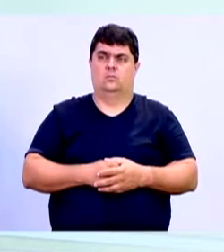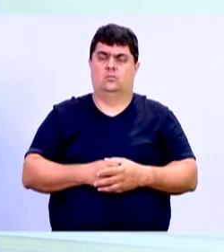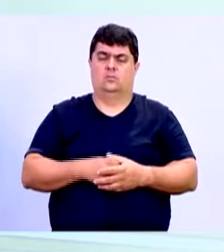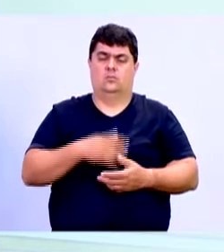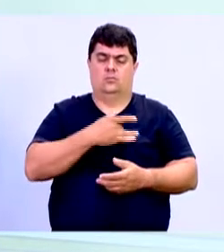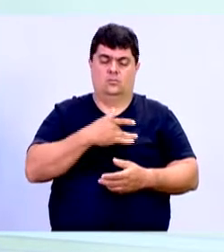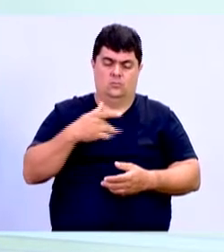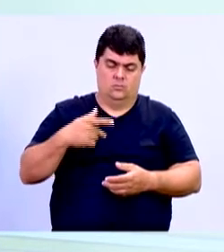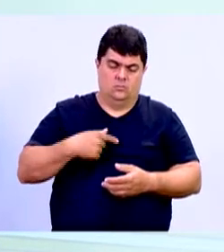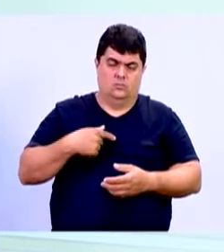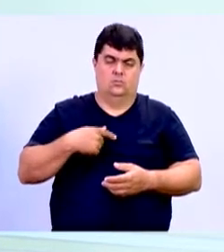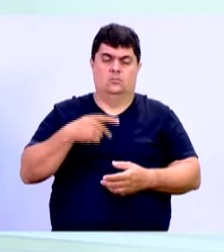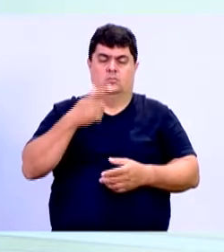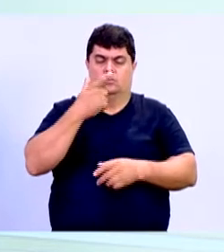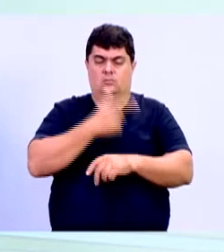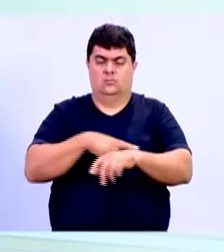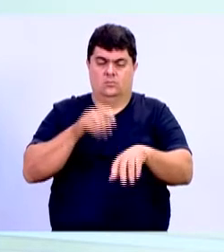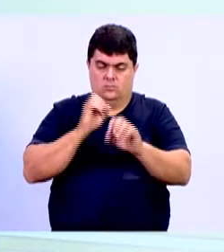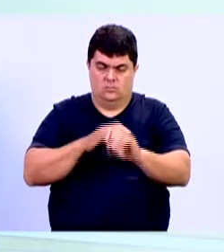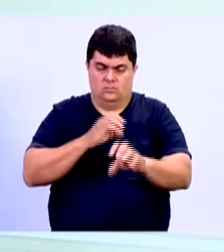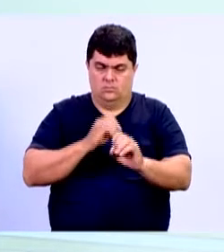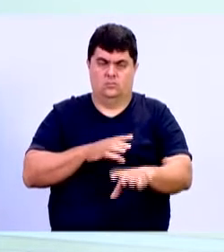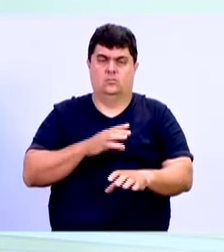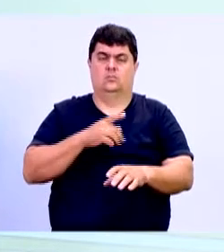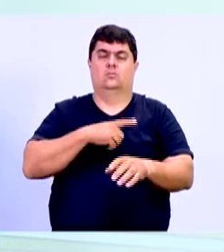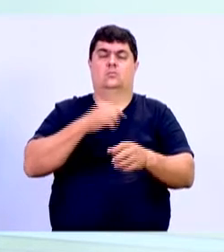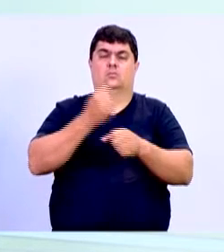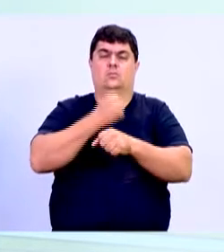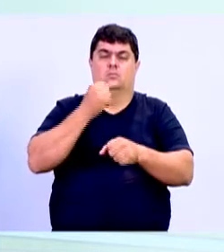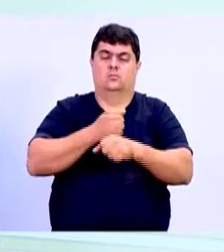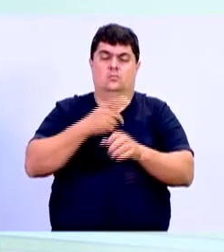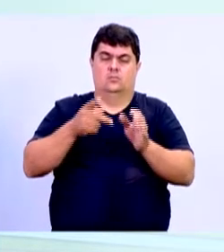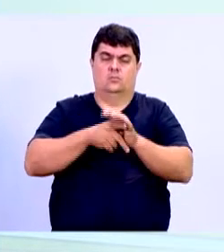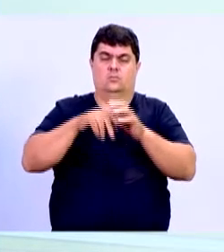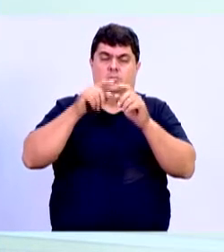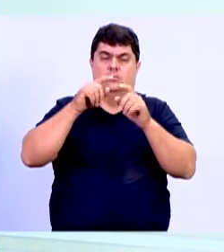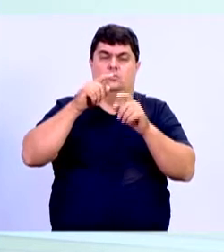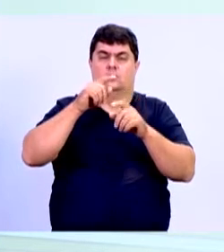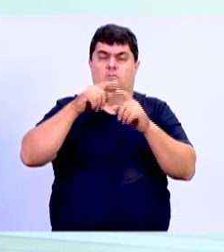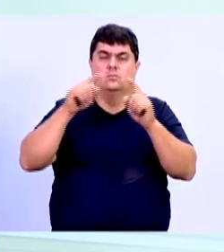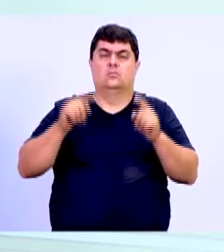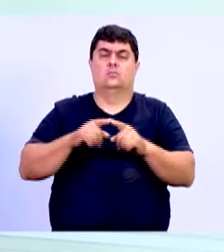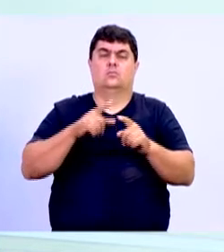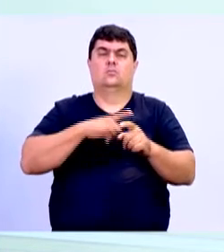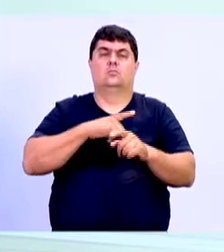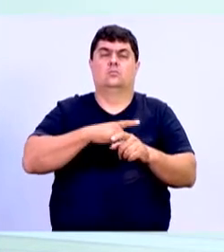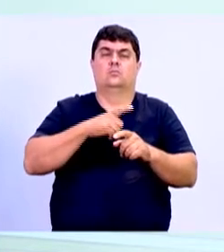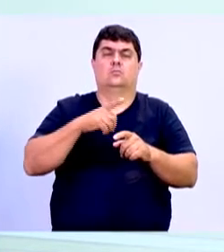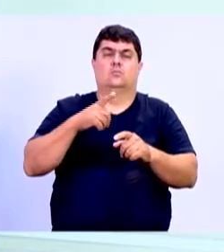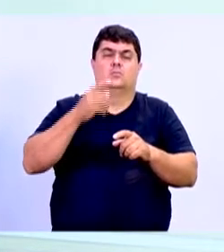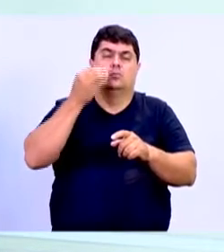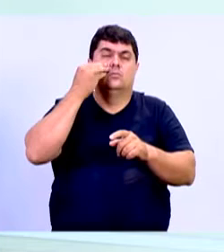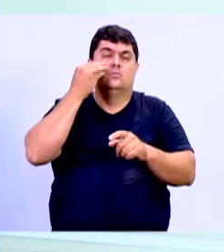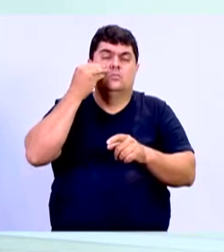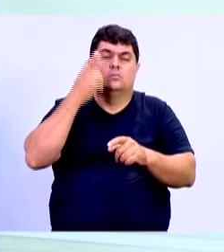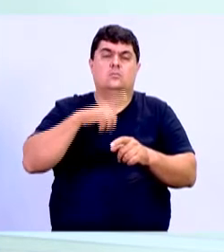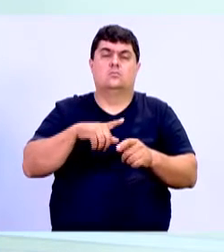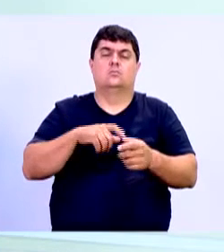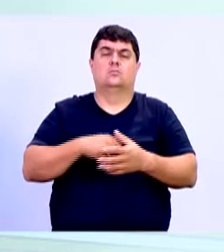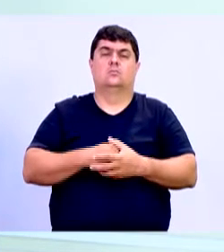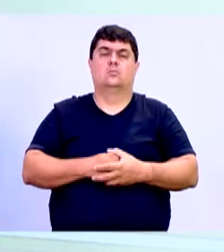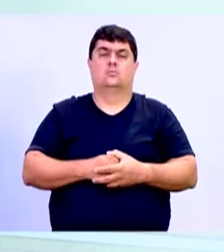na saúde, seja aplicado na educação, seja aplicado em obras públicas, em hospitais, em estradas, né?